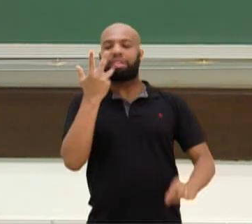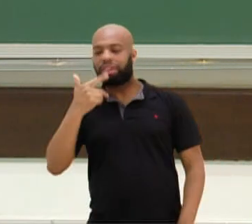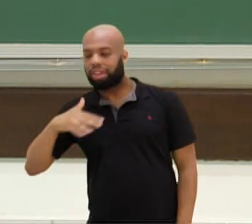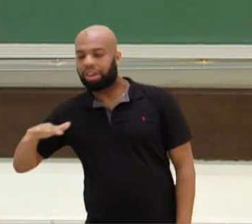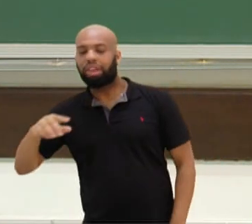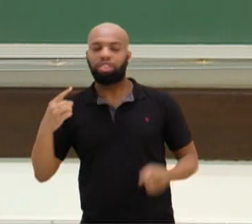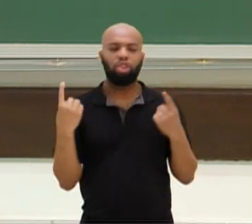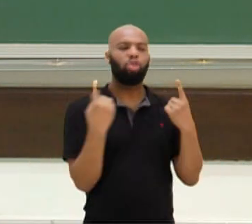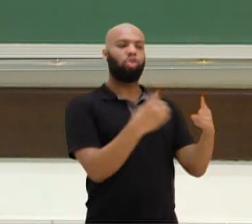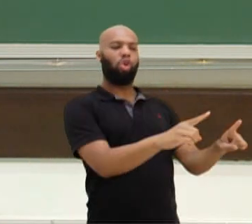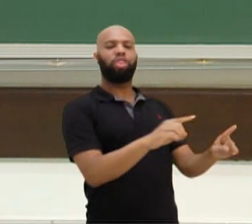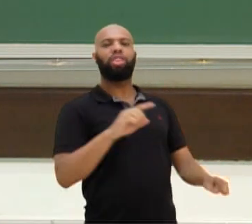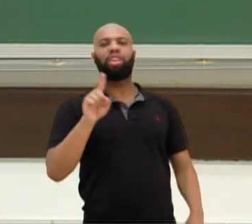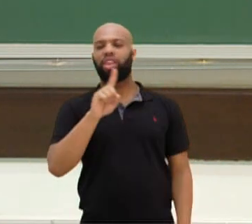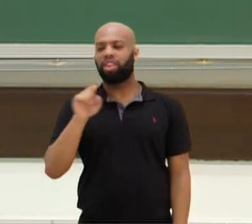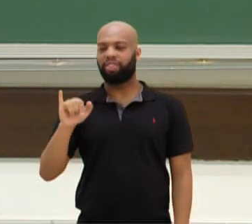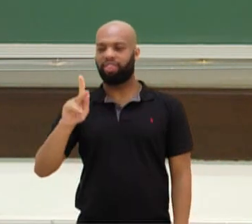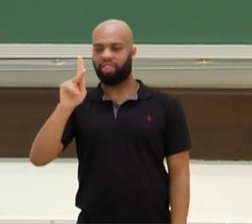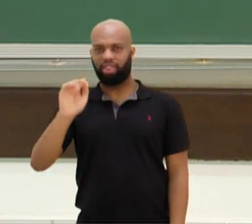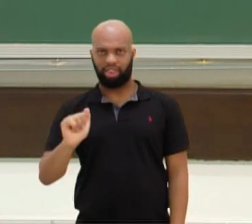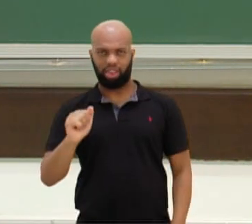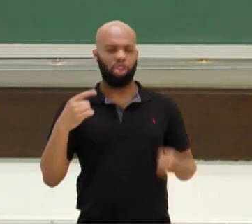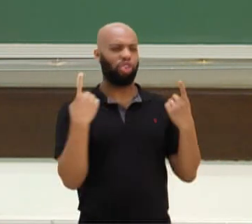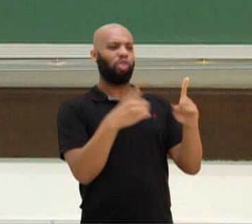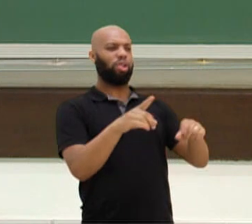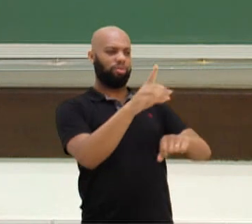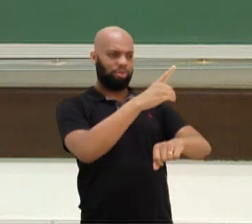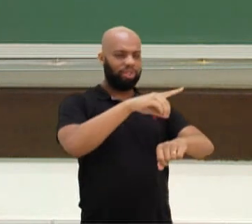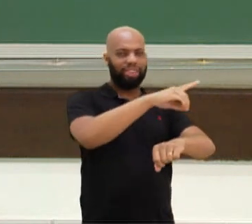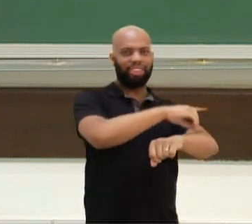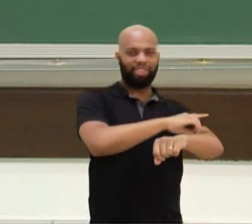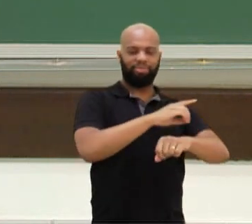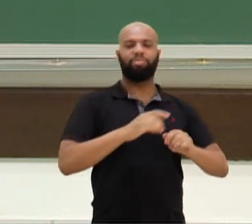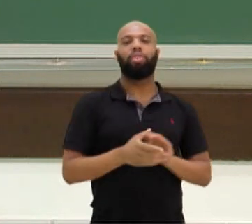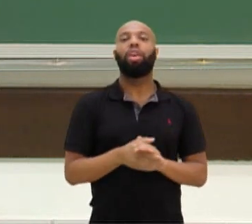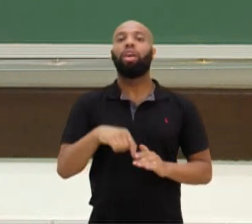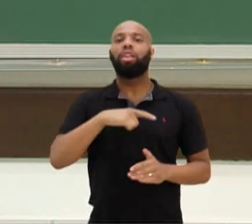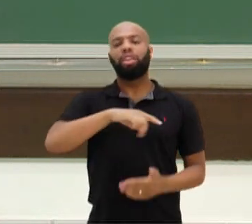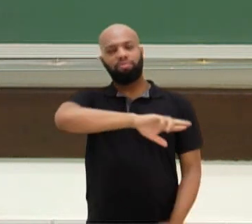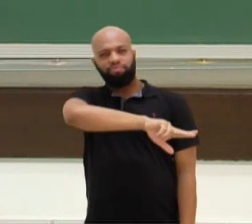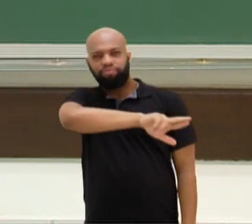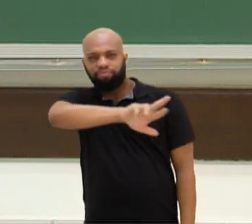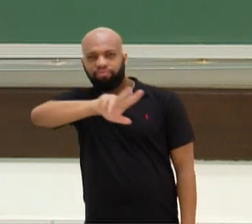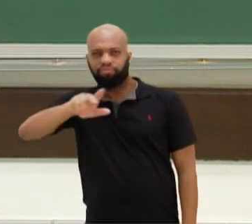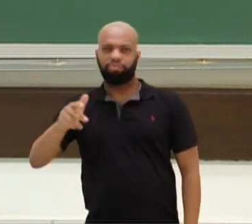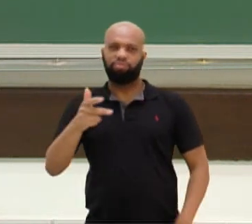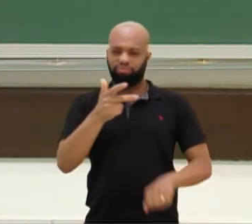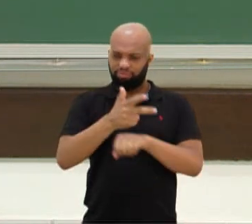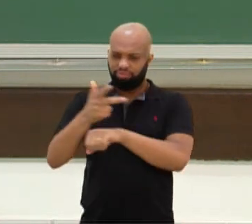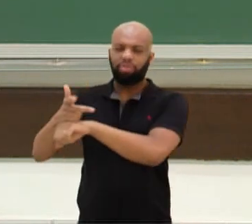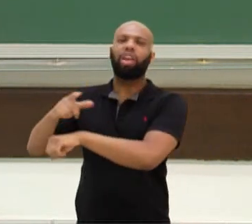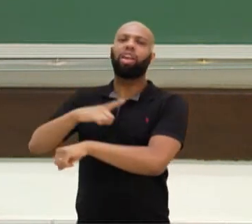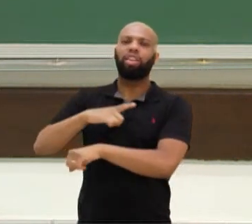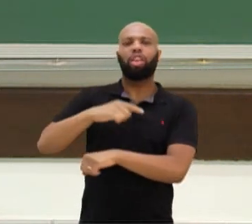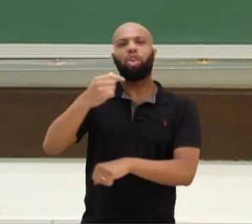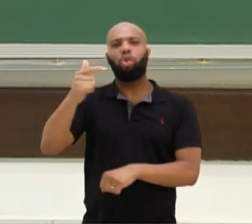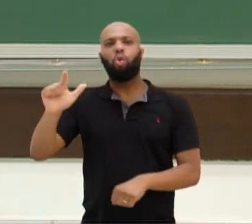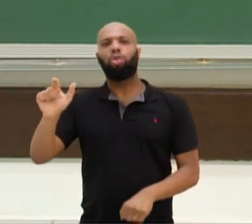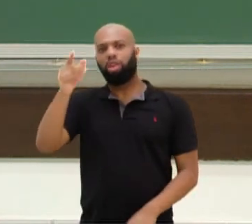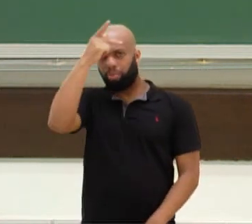Crianças contra a Zika, né? Alguma coisa assim, Criança contra a AIDS. Essa campanha teve vários vídeos, né? Alceu Valença participou